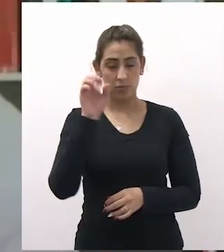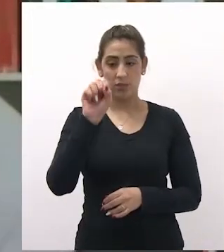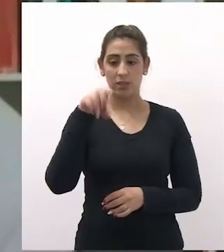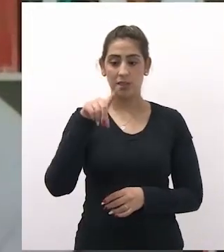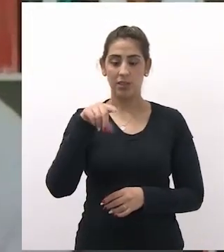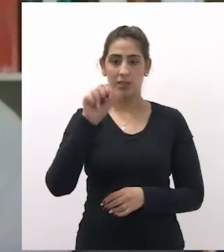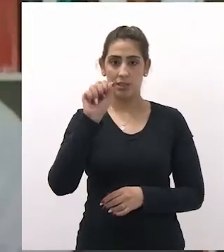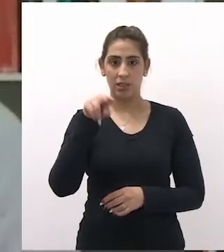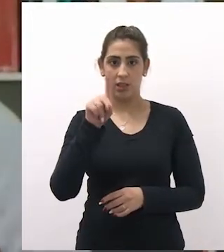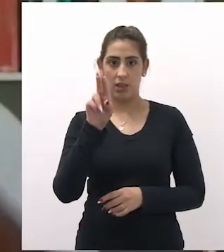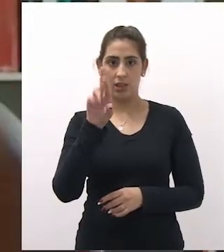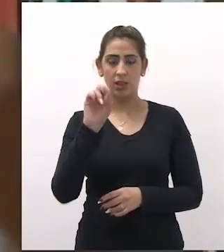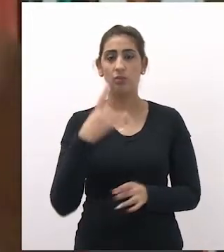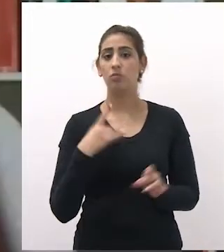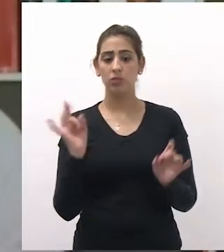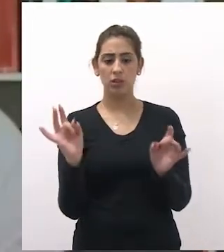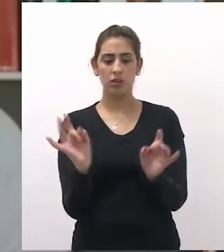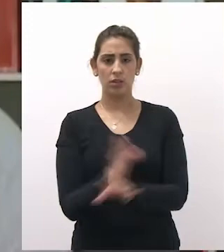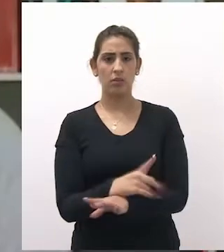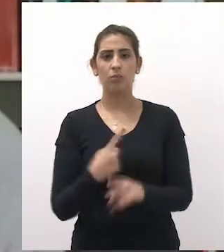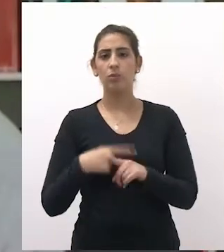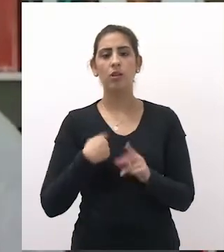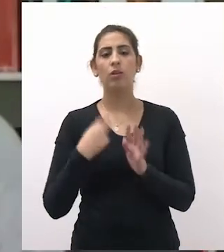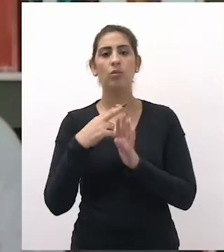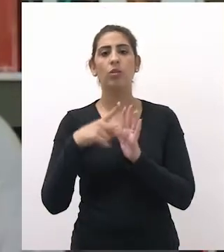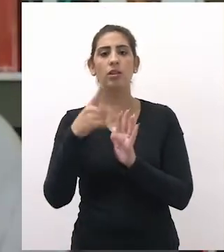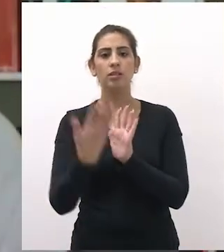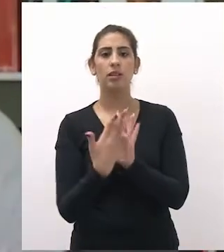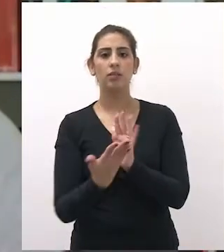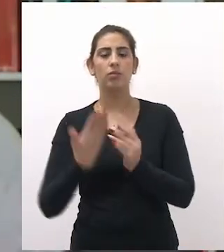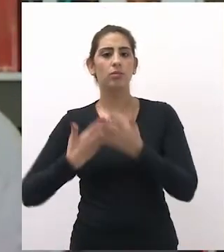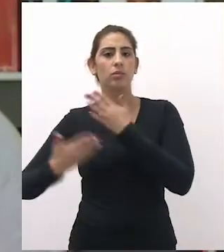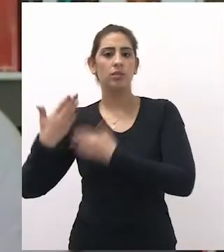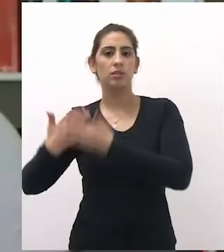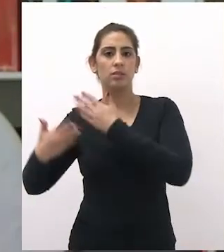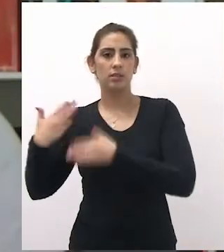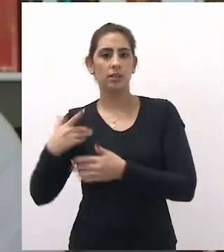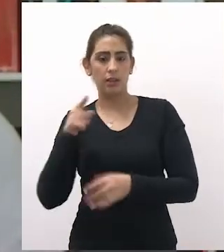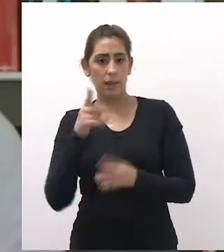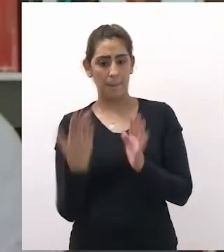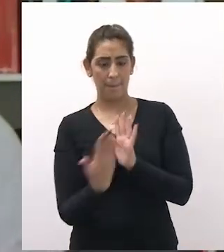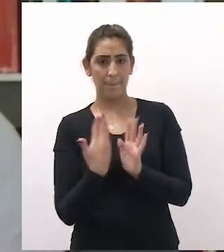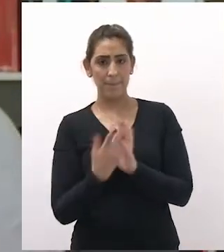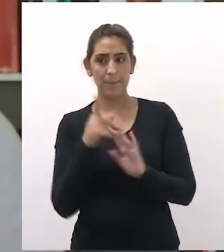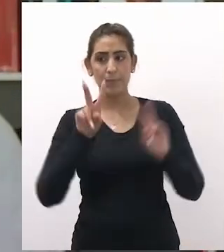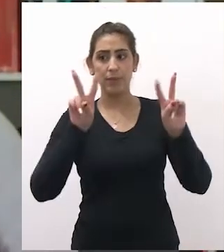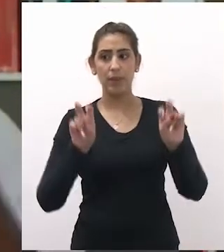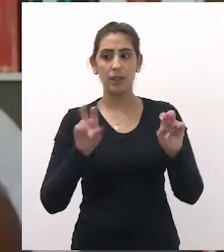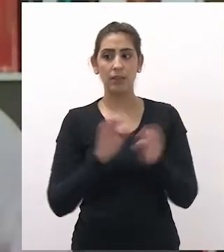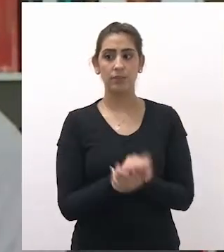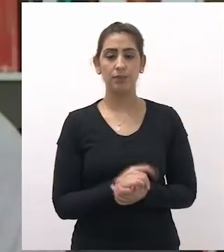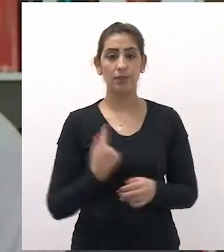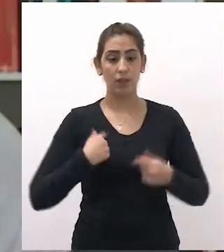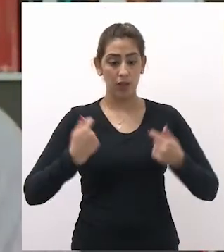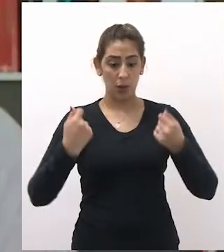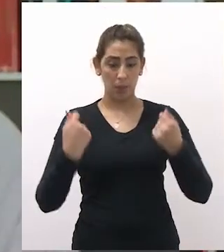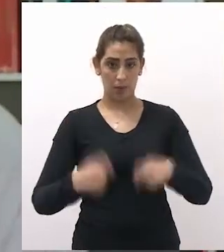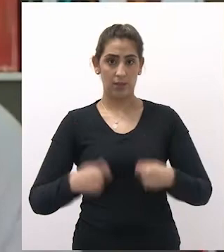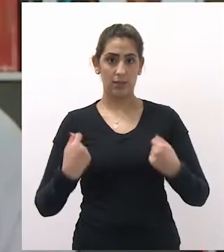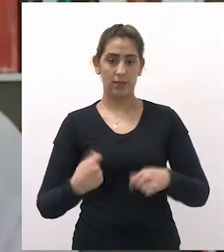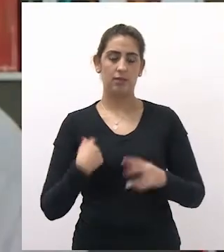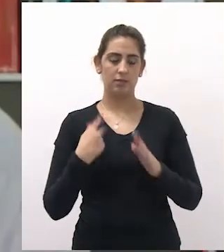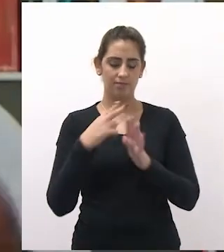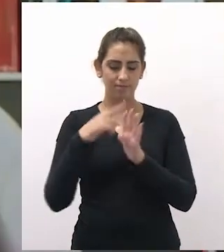eu terminei, eu disse assim, por que eu não li esse livro antes? É aquele tipo de livro que você diz assim, gente, eu precisava